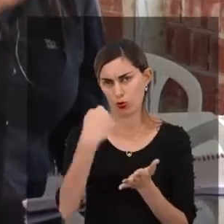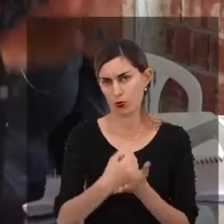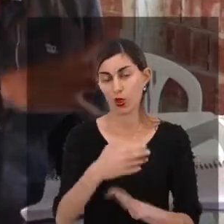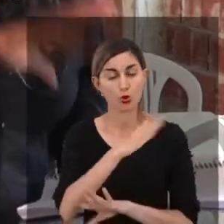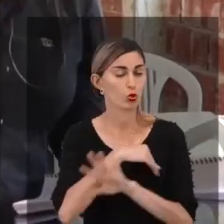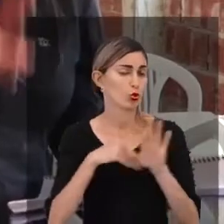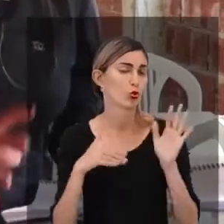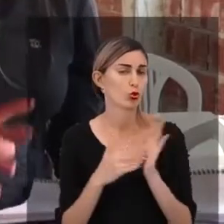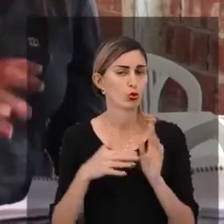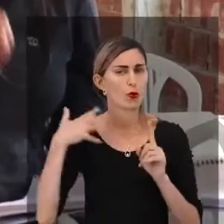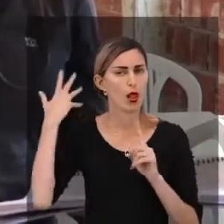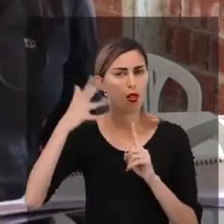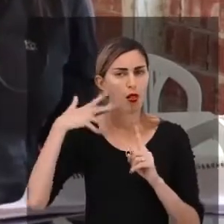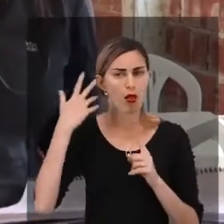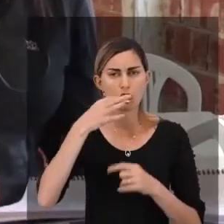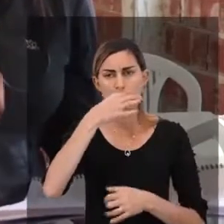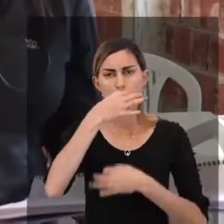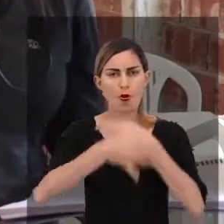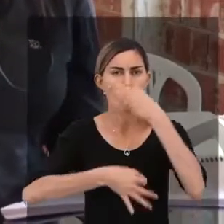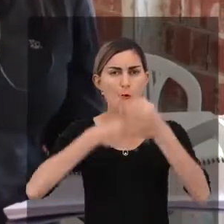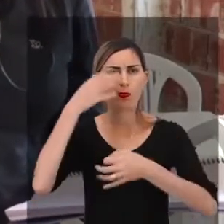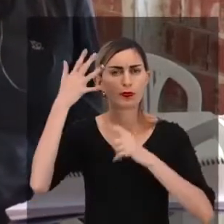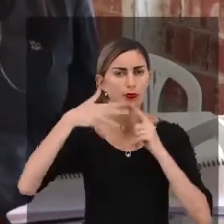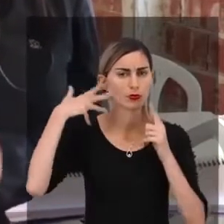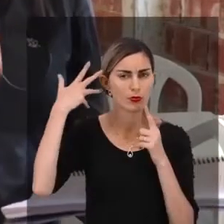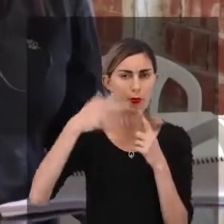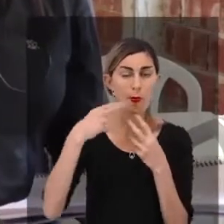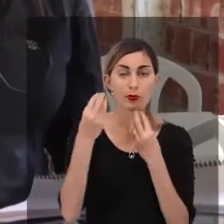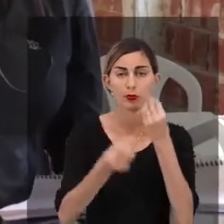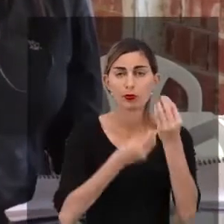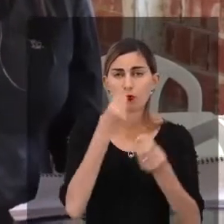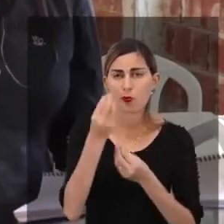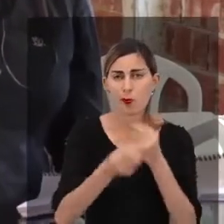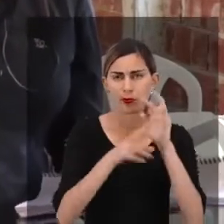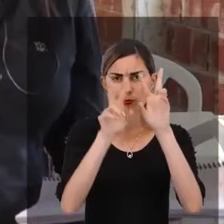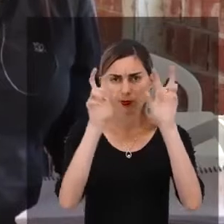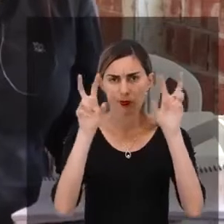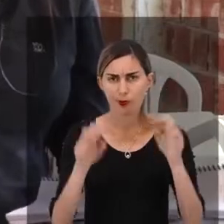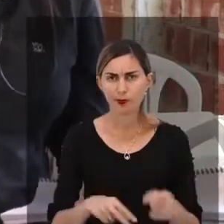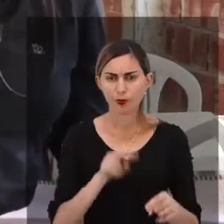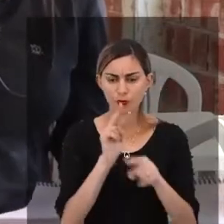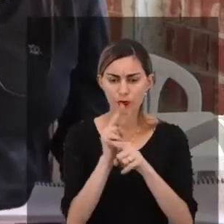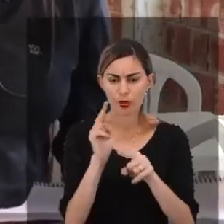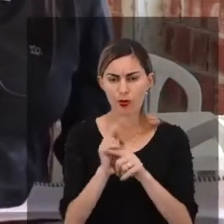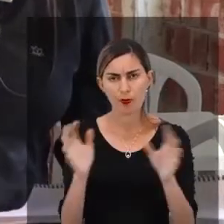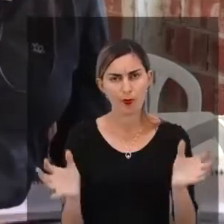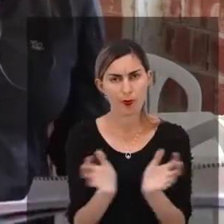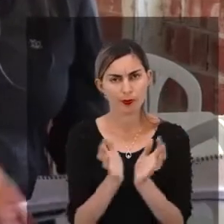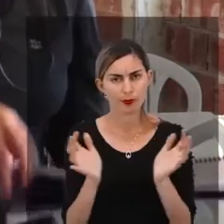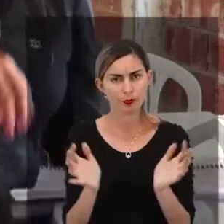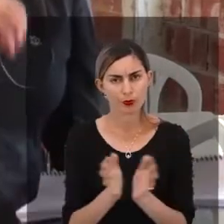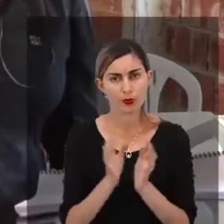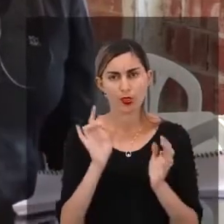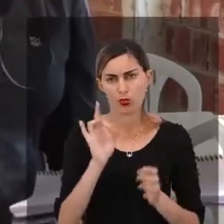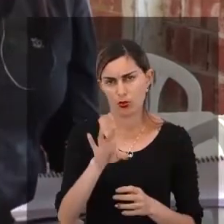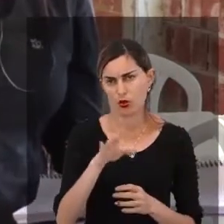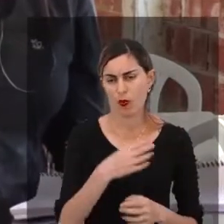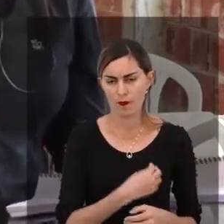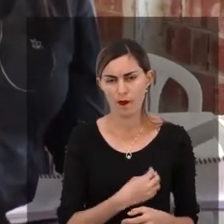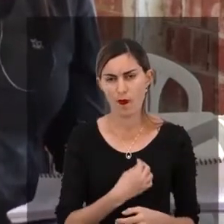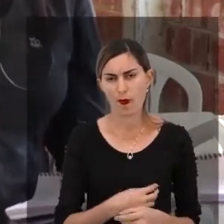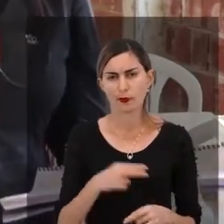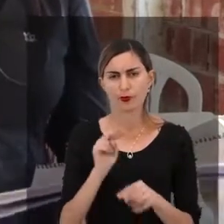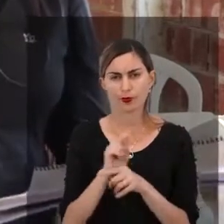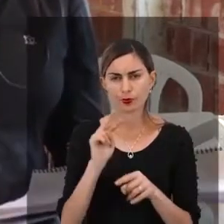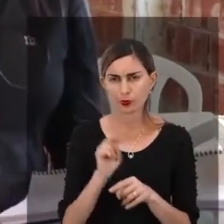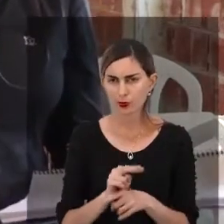parte de documento, quanto palestras, sugestões de palestras, como você dimensionar a tua proteção coletiva, não só a área